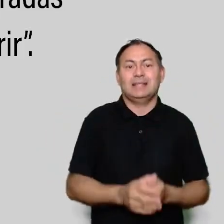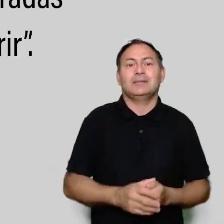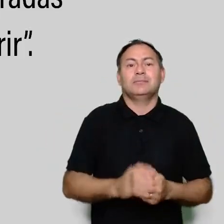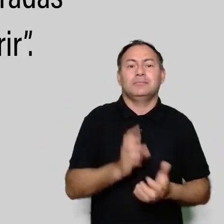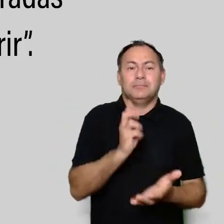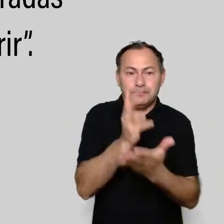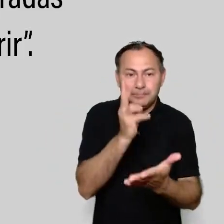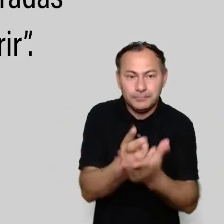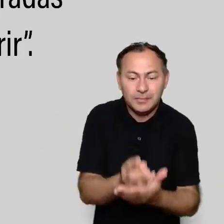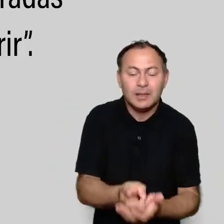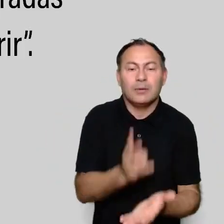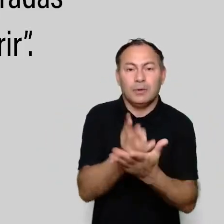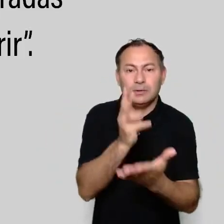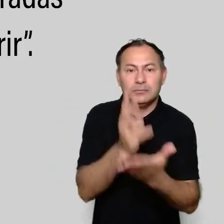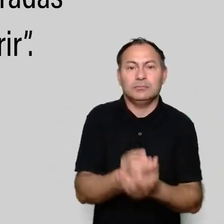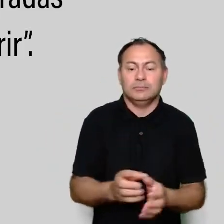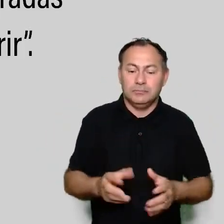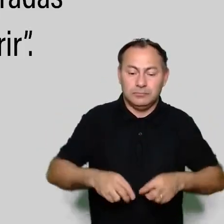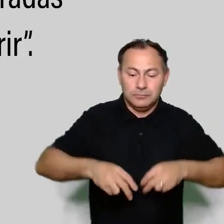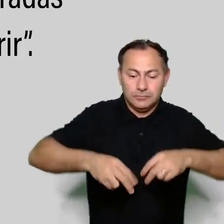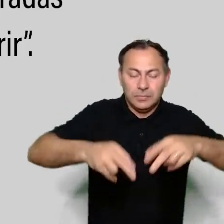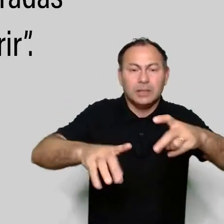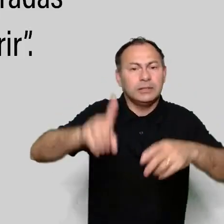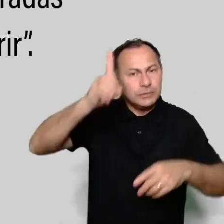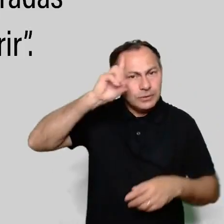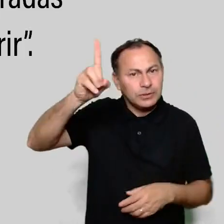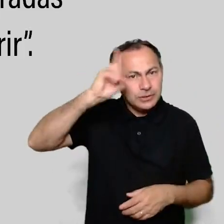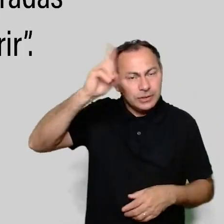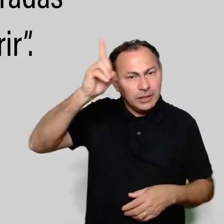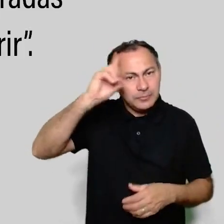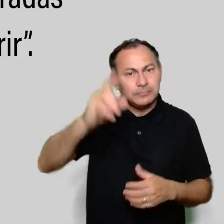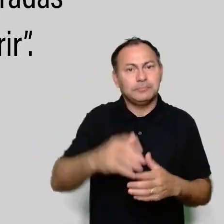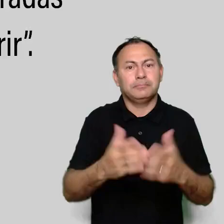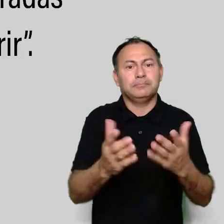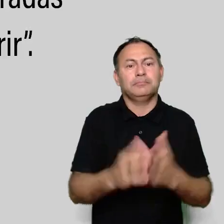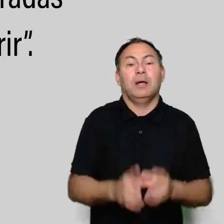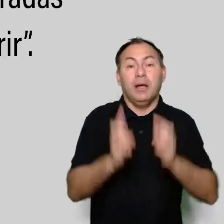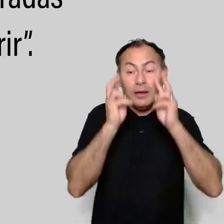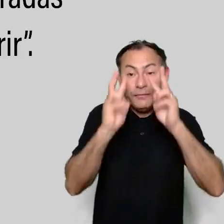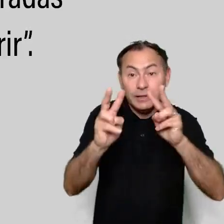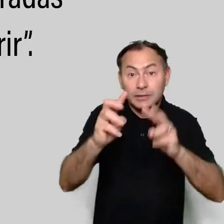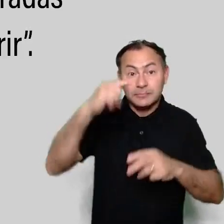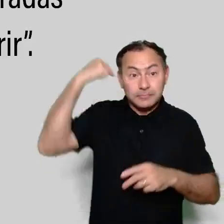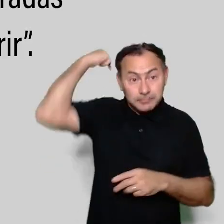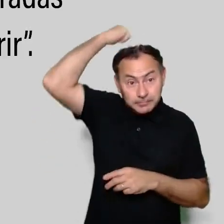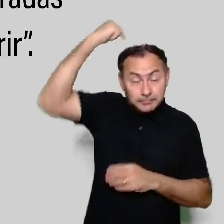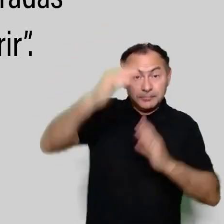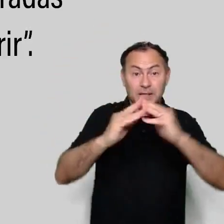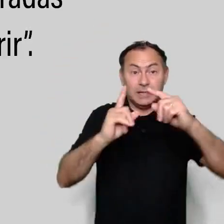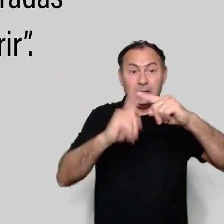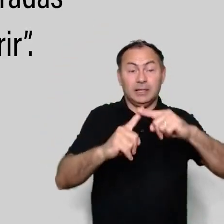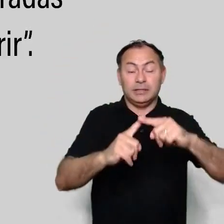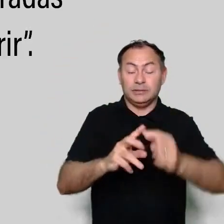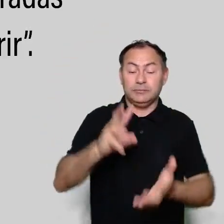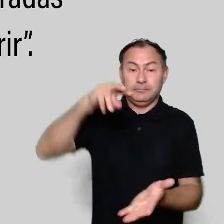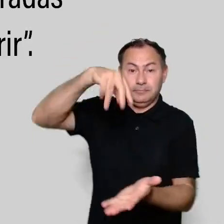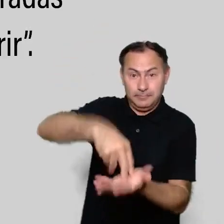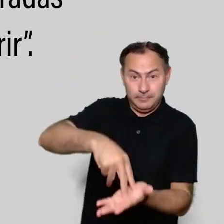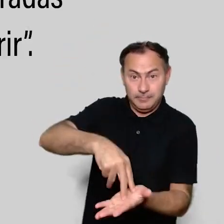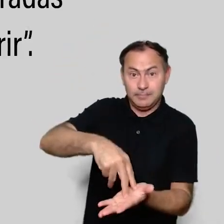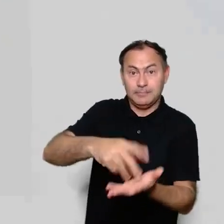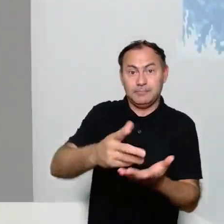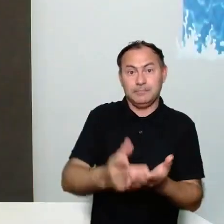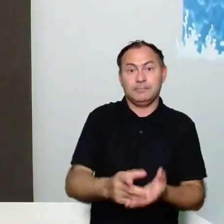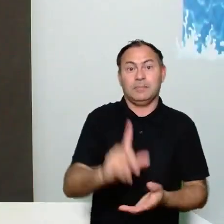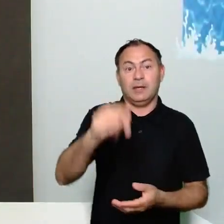Nesta constância de continuar a caminhar dia após dia, vejo a santidade na igreja militante.